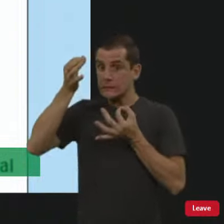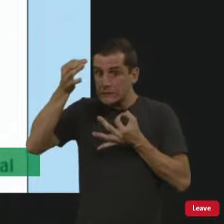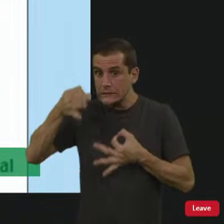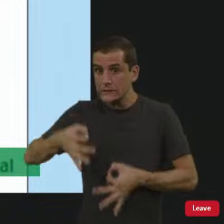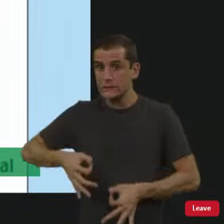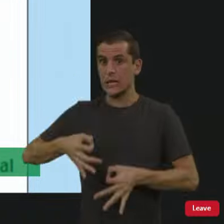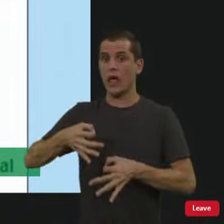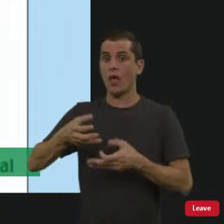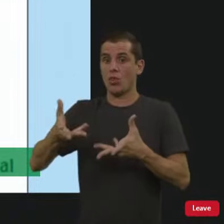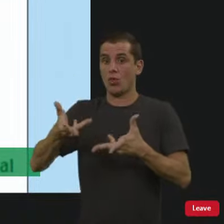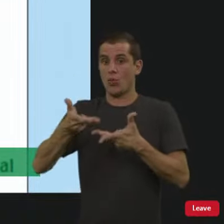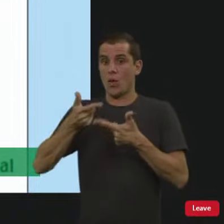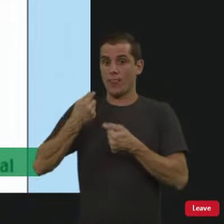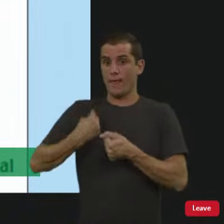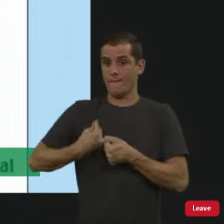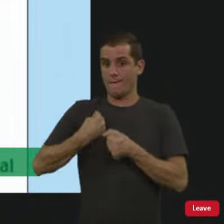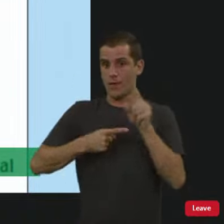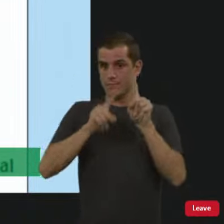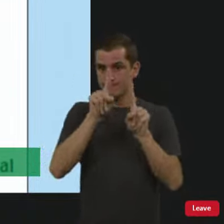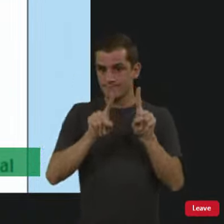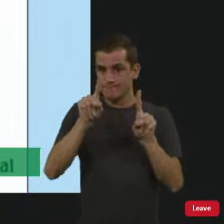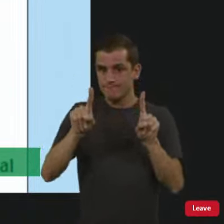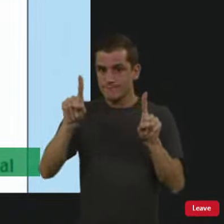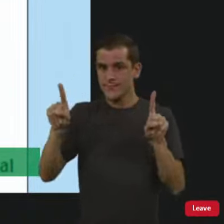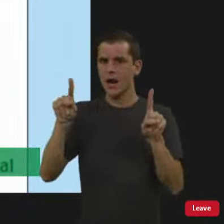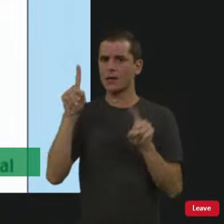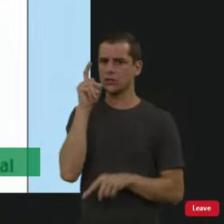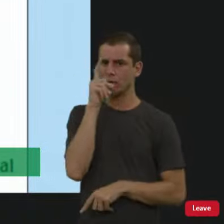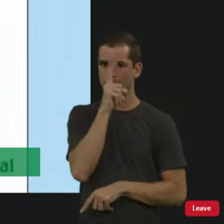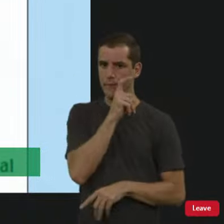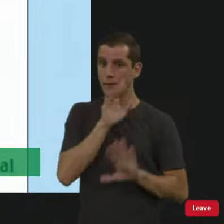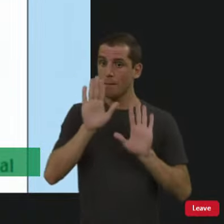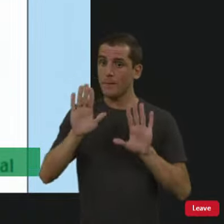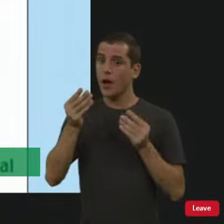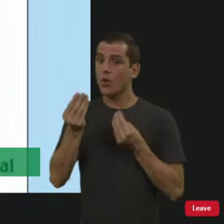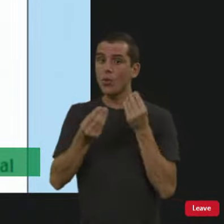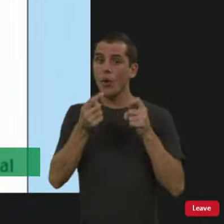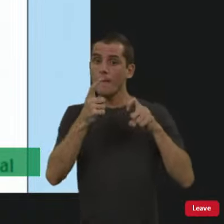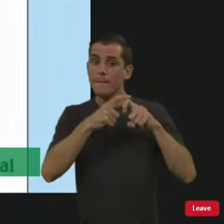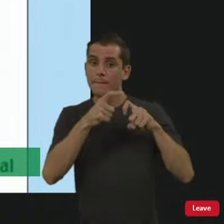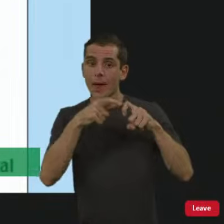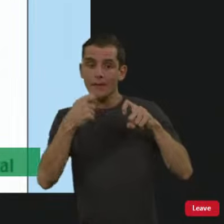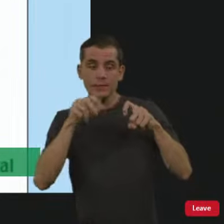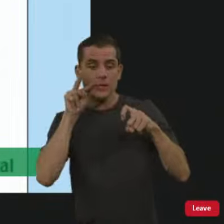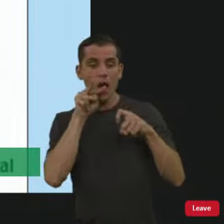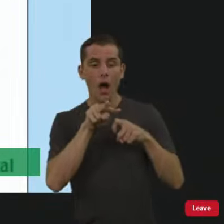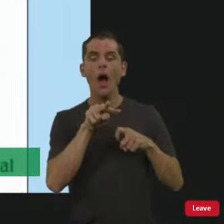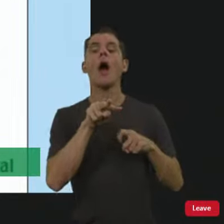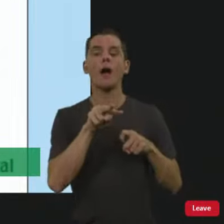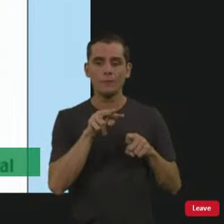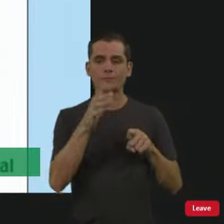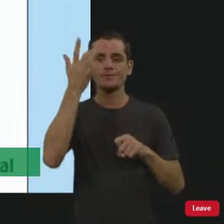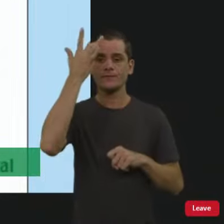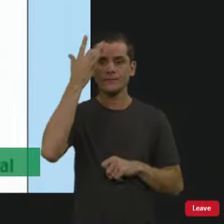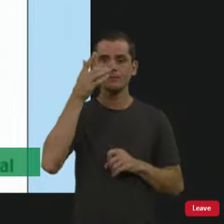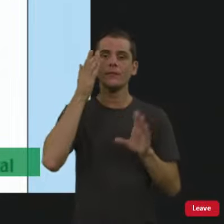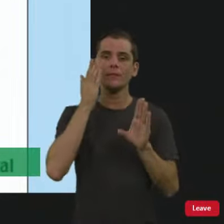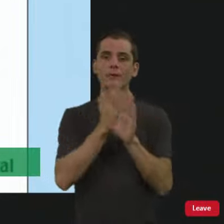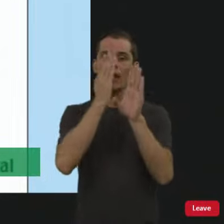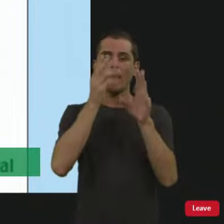vida através de um número, mas, do ponto de vista médico, a gente, às vezes, precisa desses números para identificar isso é uma